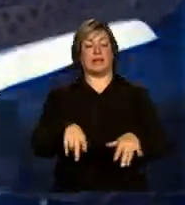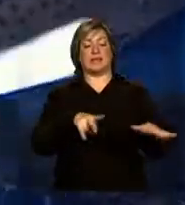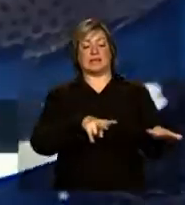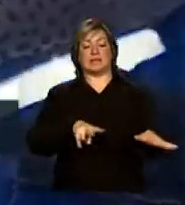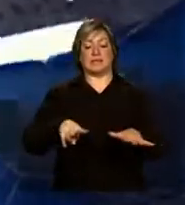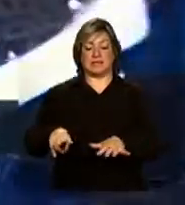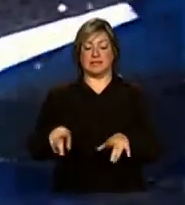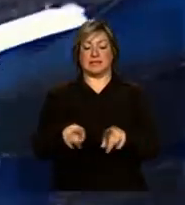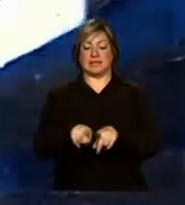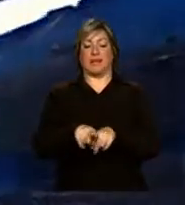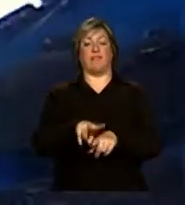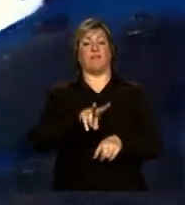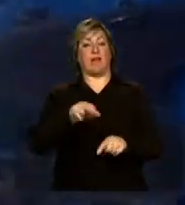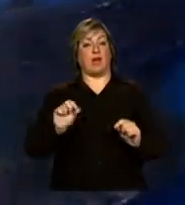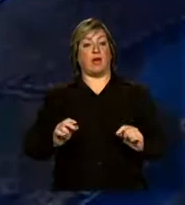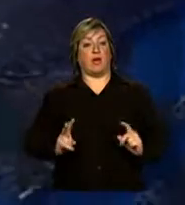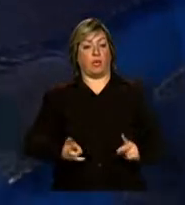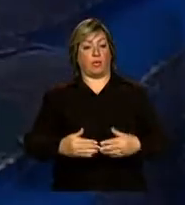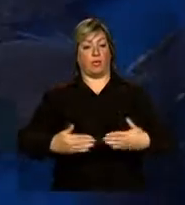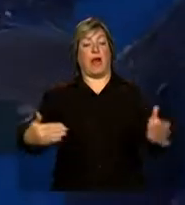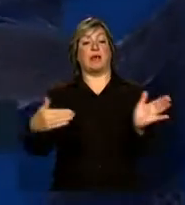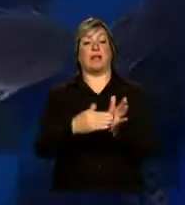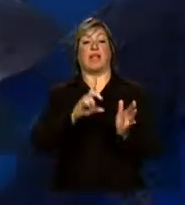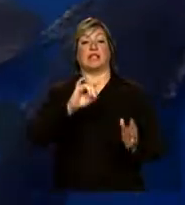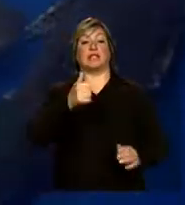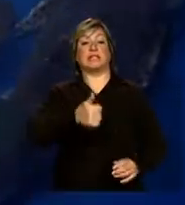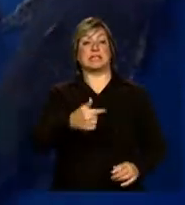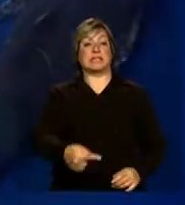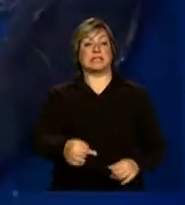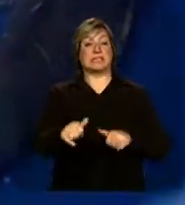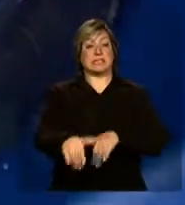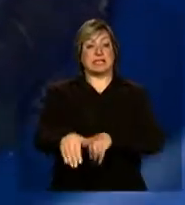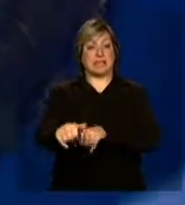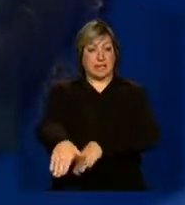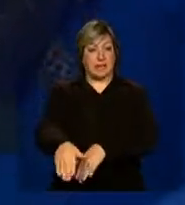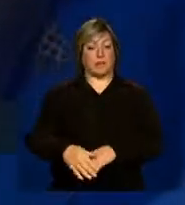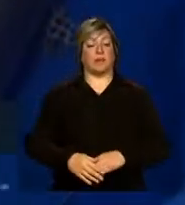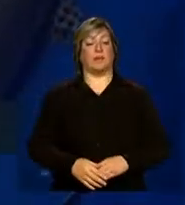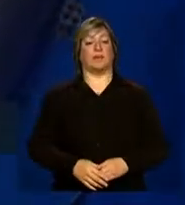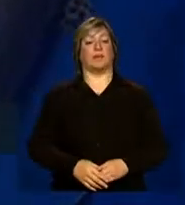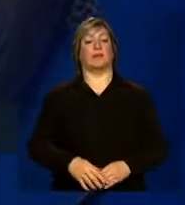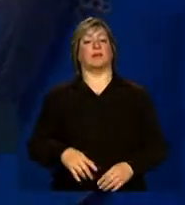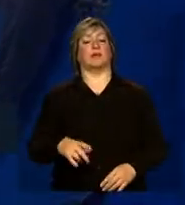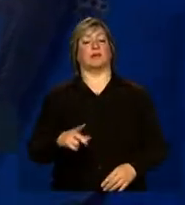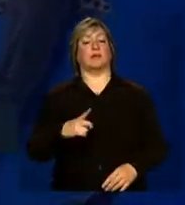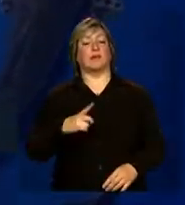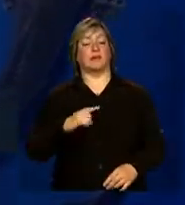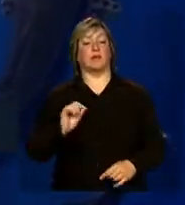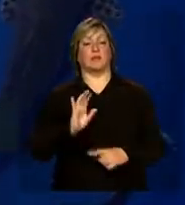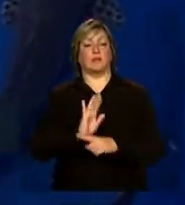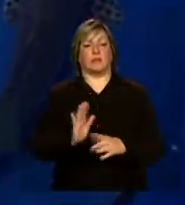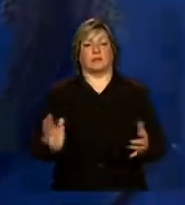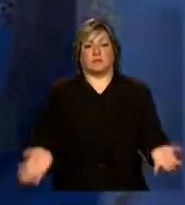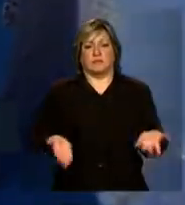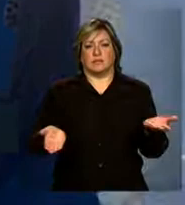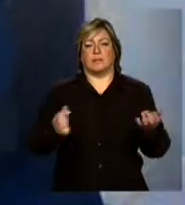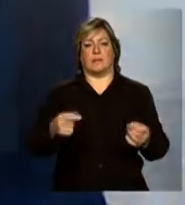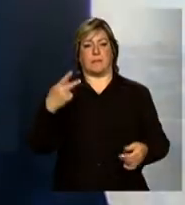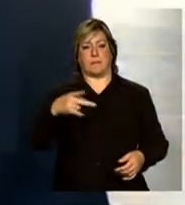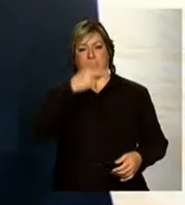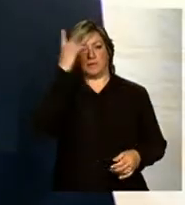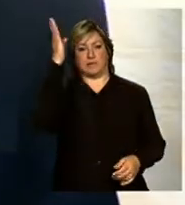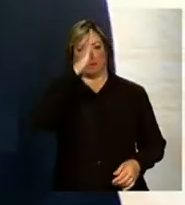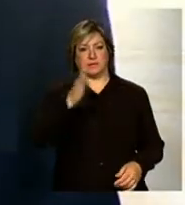vai prosseguir até o próximo dia 17 de setembro tem o propósito de incentivar o brasileiro